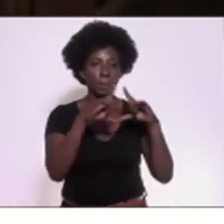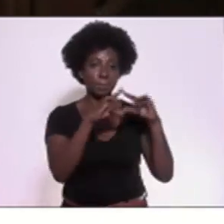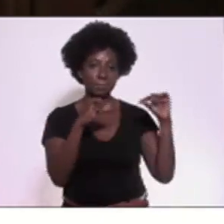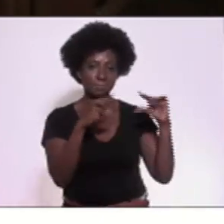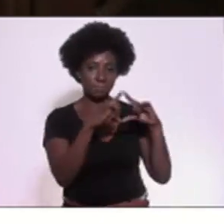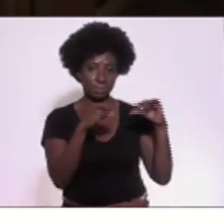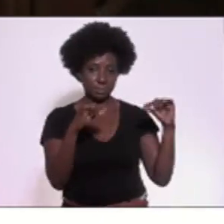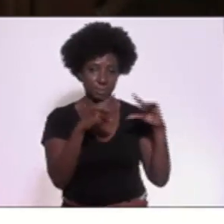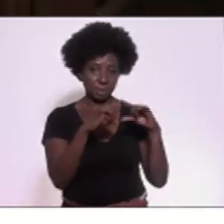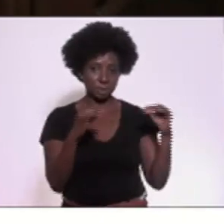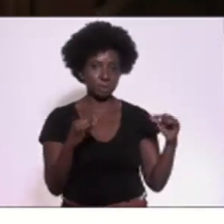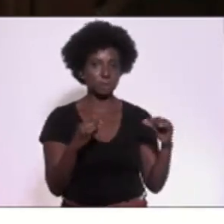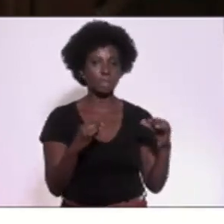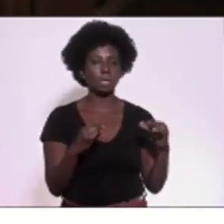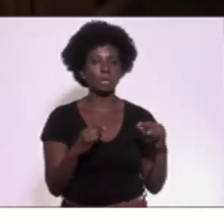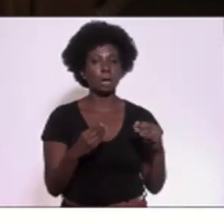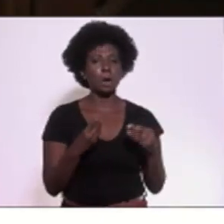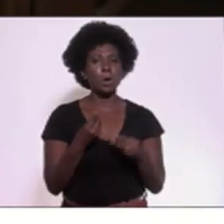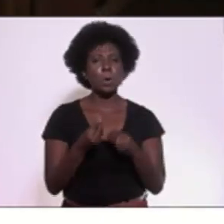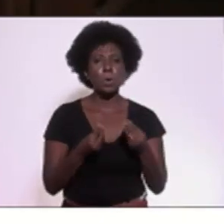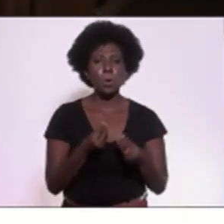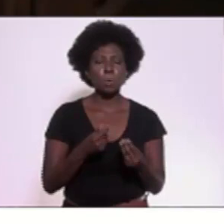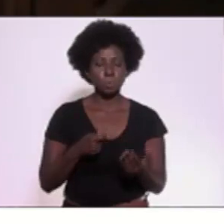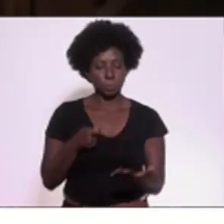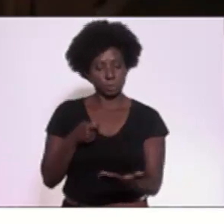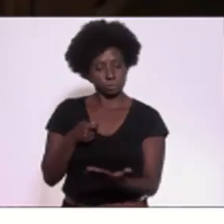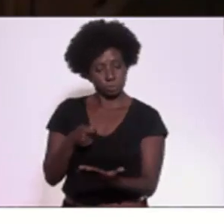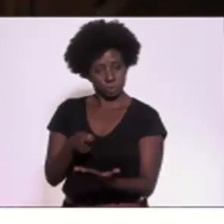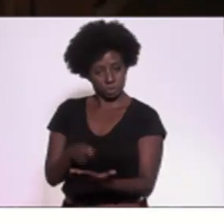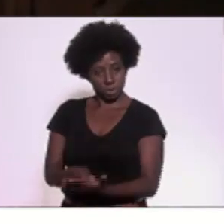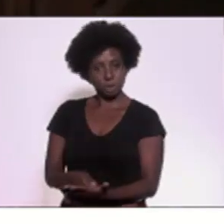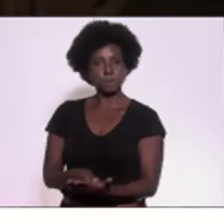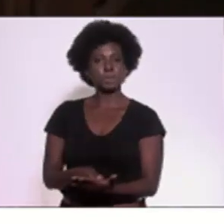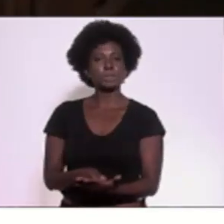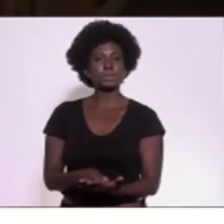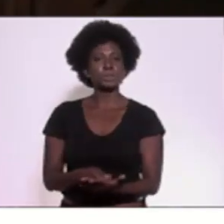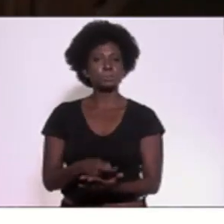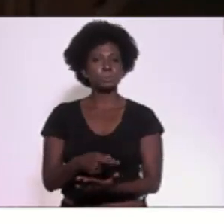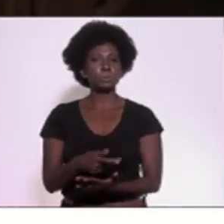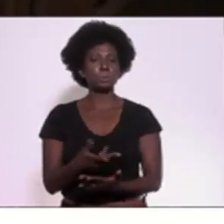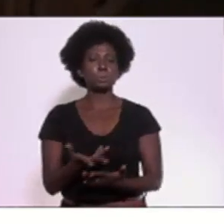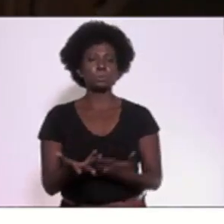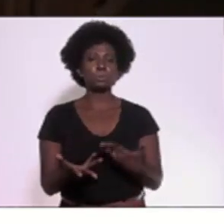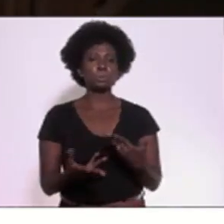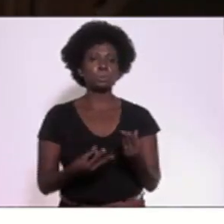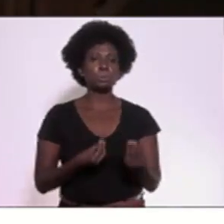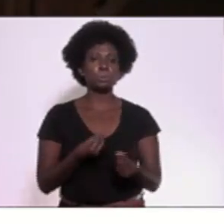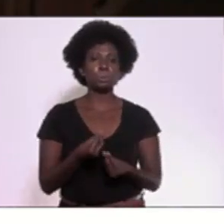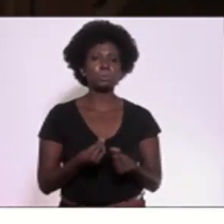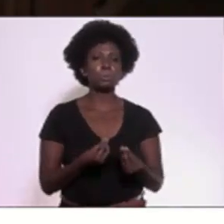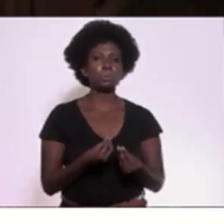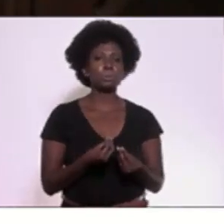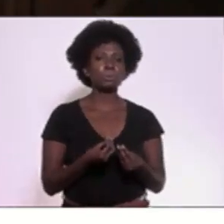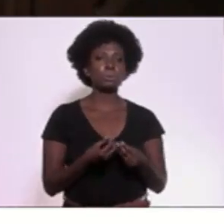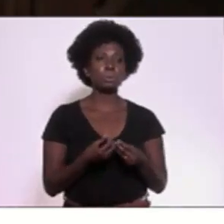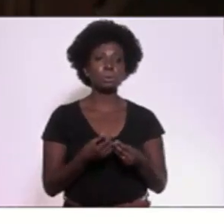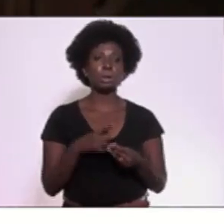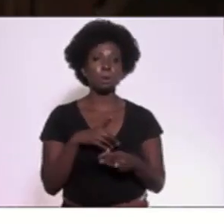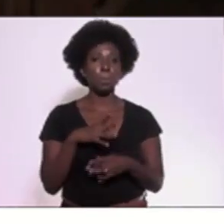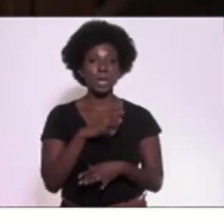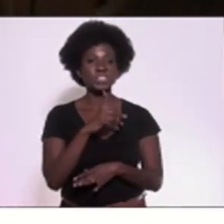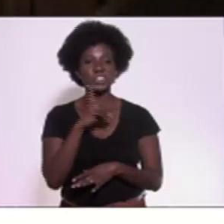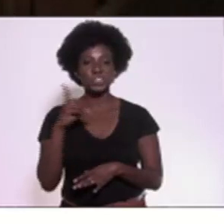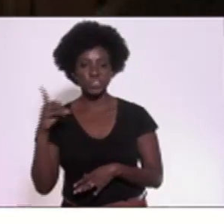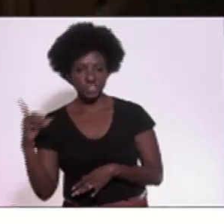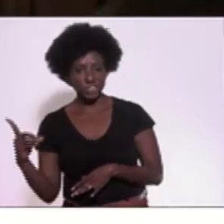que o golpismo, o autoritarismo, a ascensão da extrema-direita no Brasil,